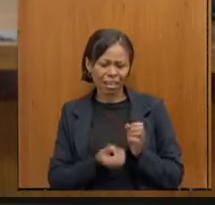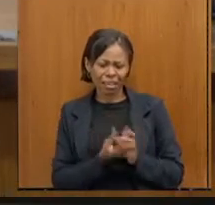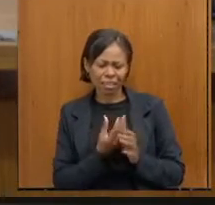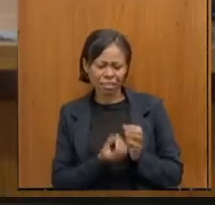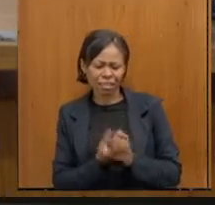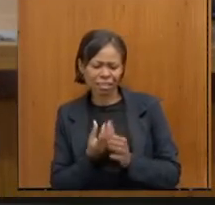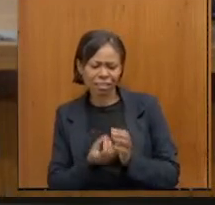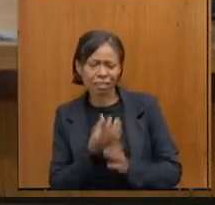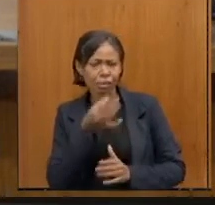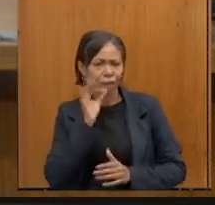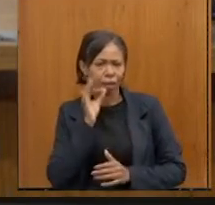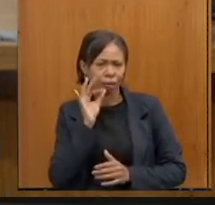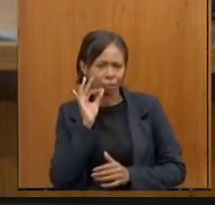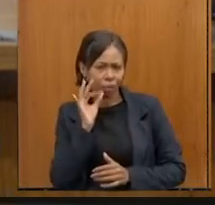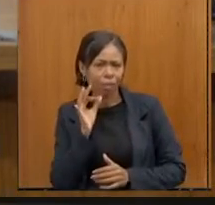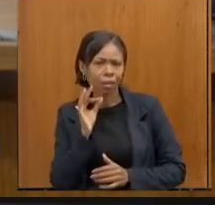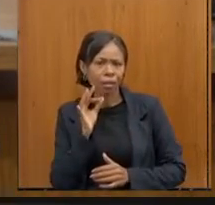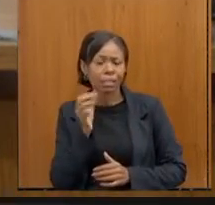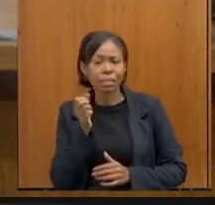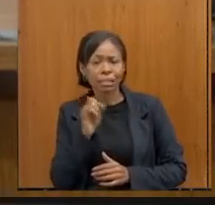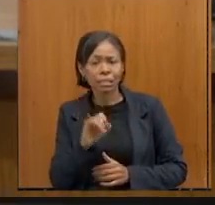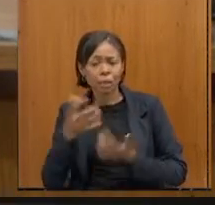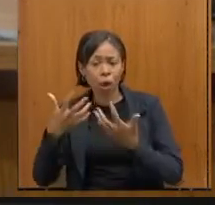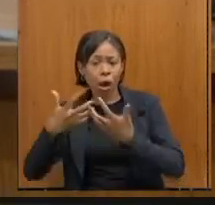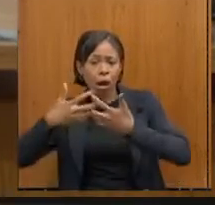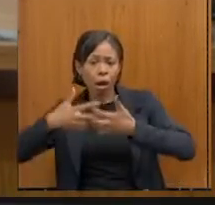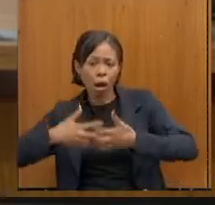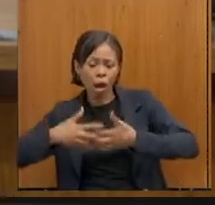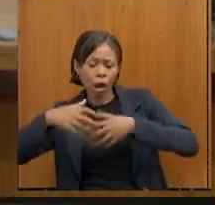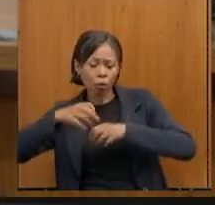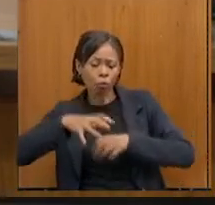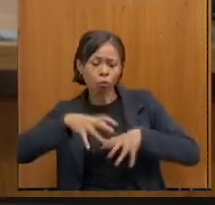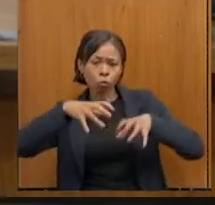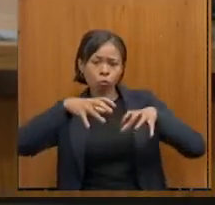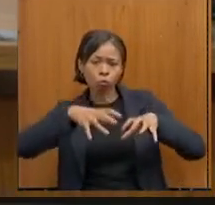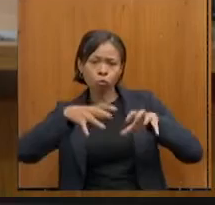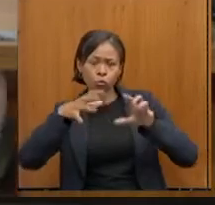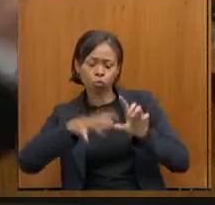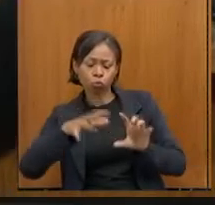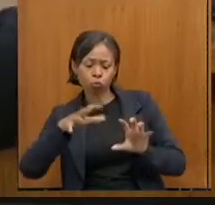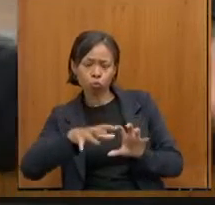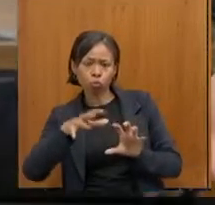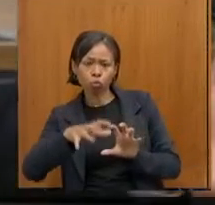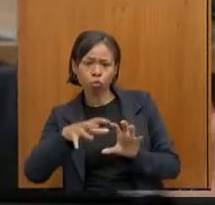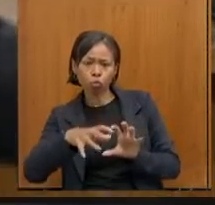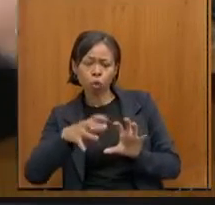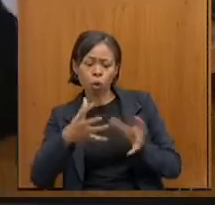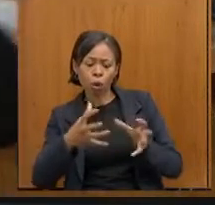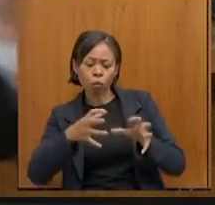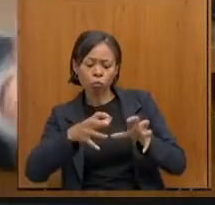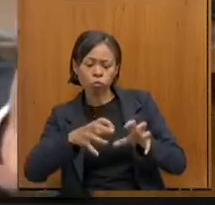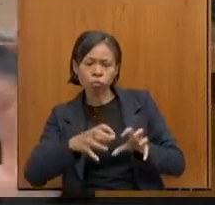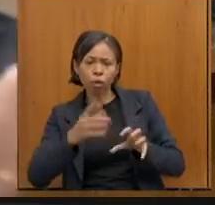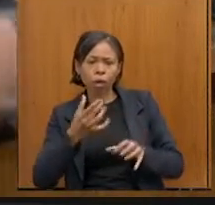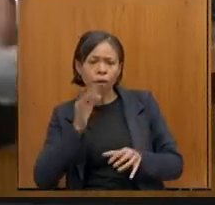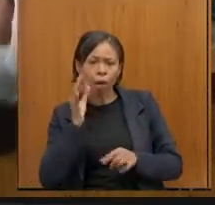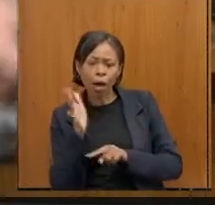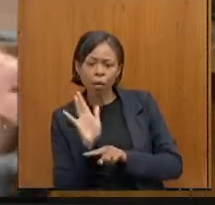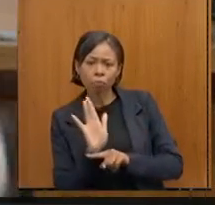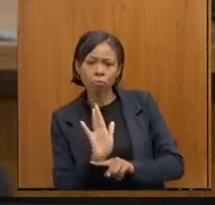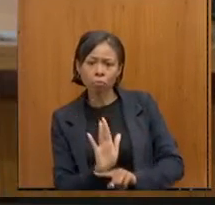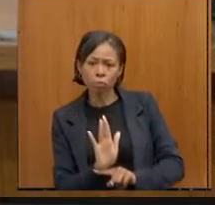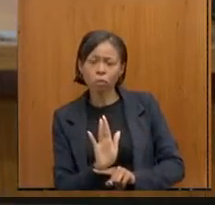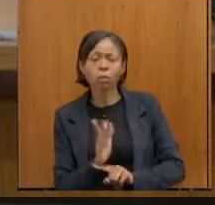qualidade do café ajuda na valorização do grão e nós precisamos colocar energia para o produtor de leite para